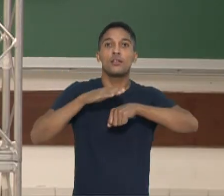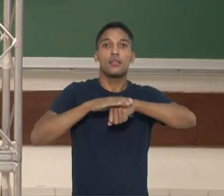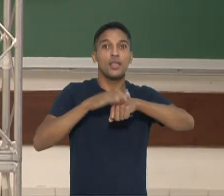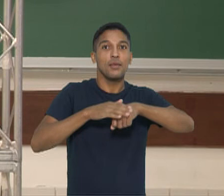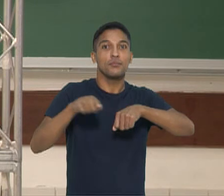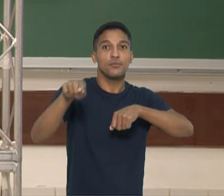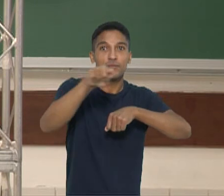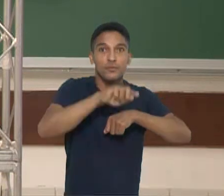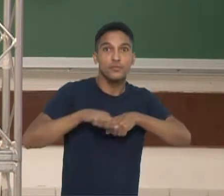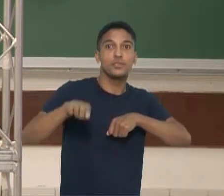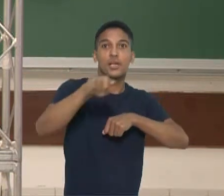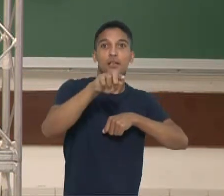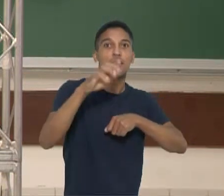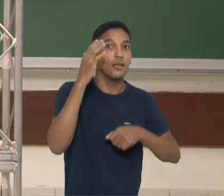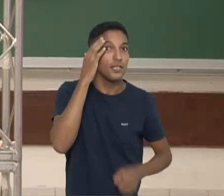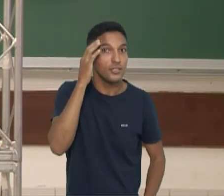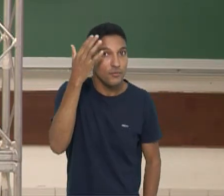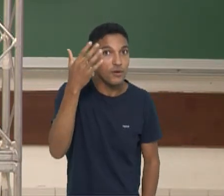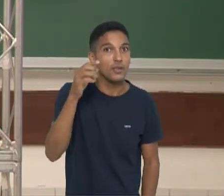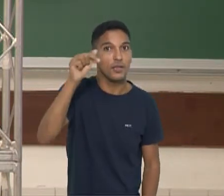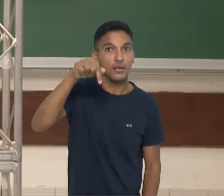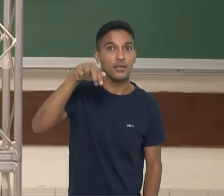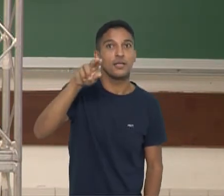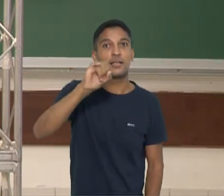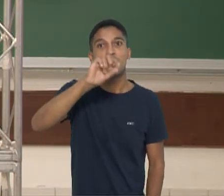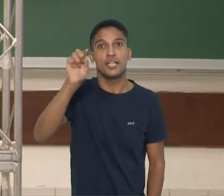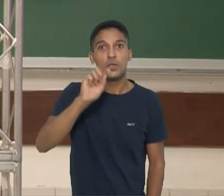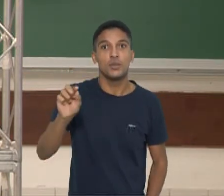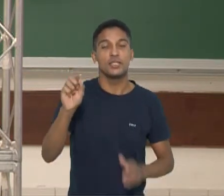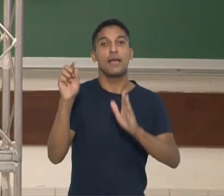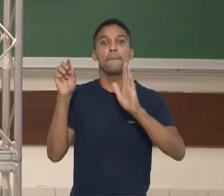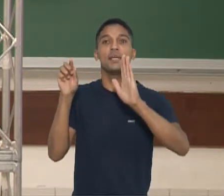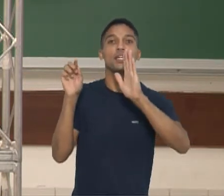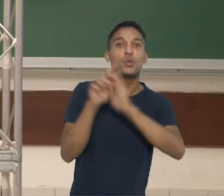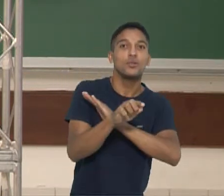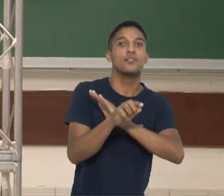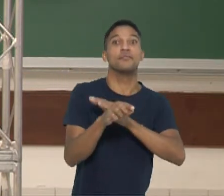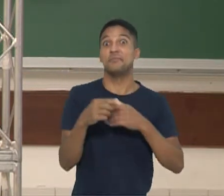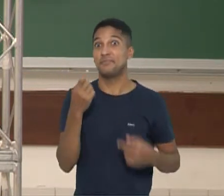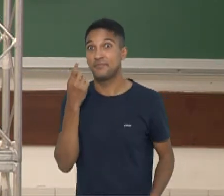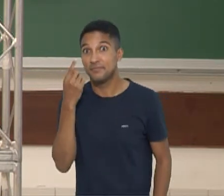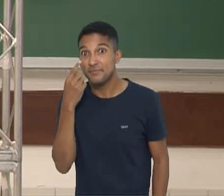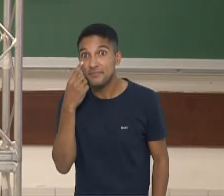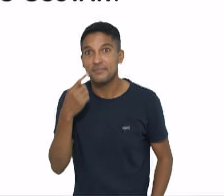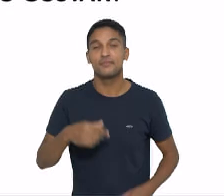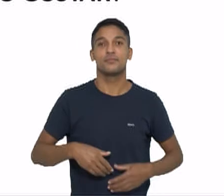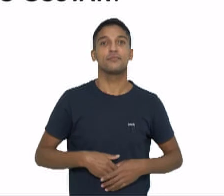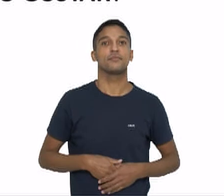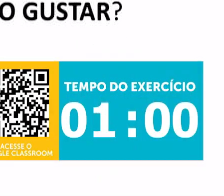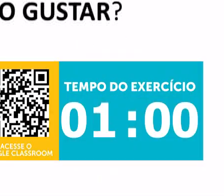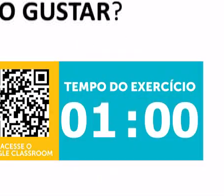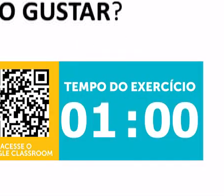são aquelas perguntinhas que resumem todo o conteúdo dessa aula. A ver? Inténtalo!